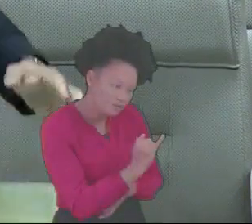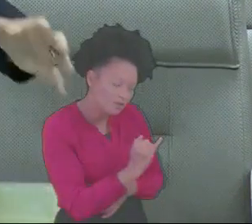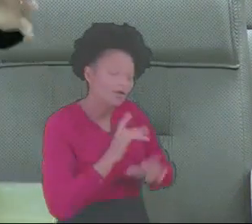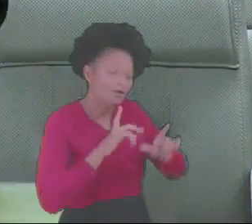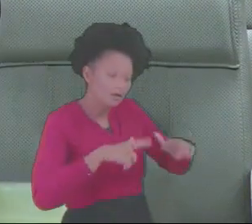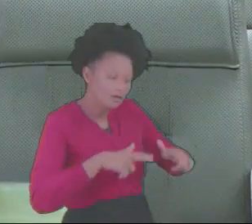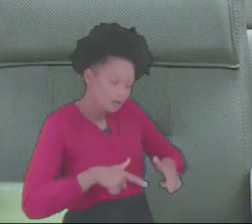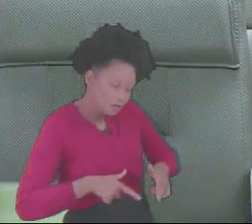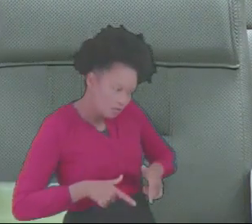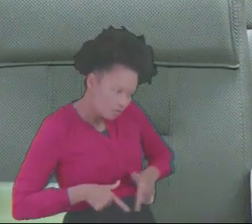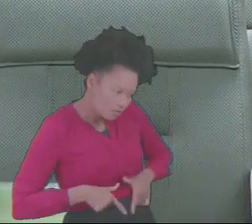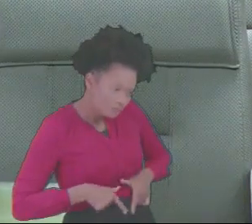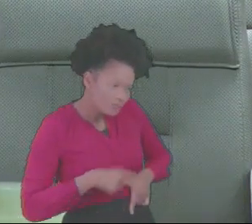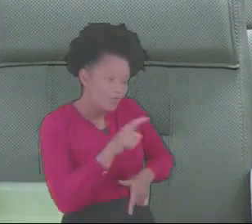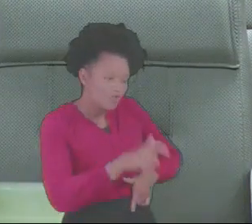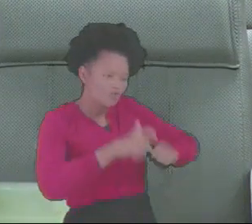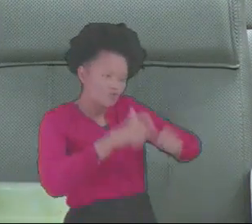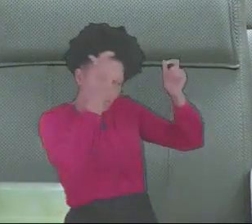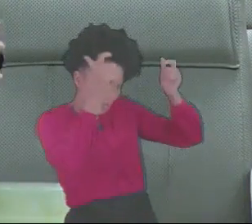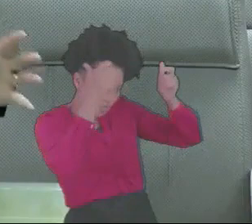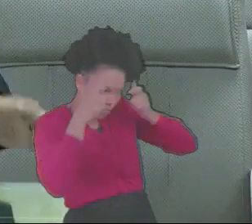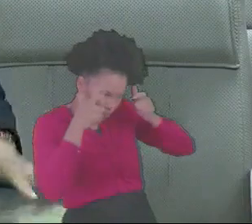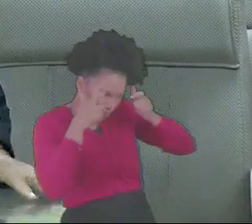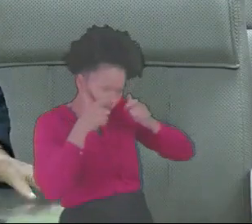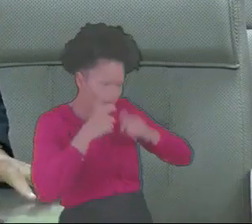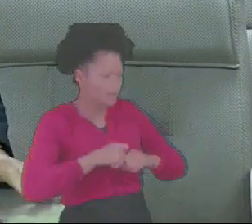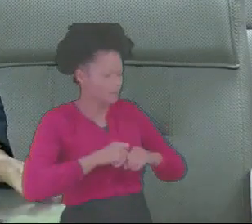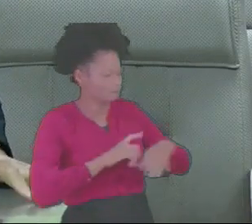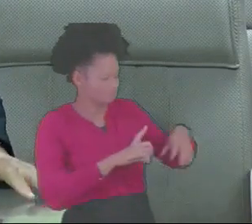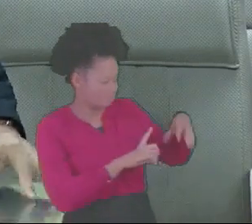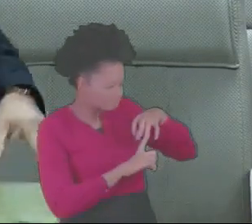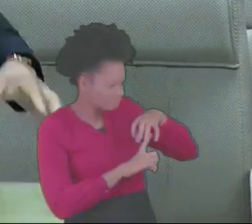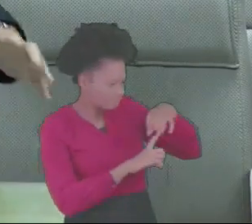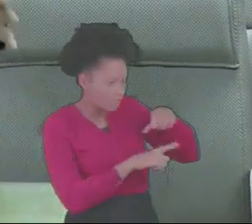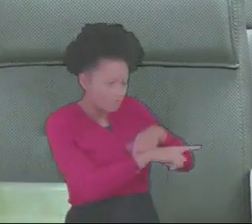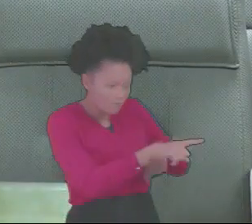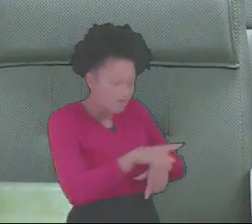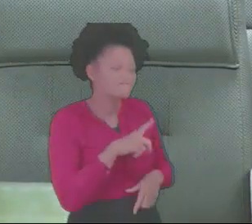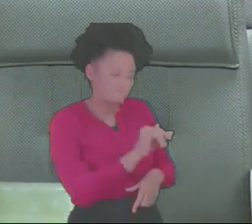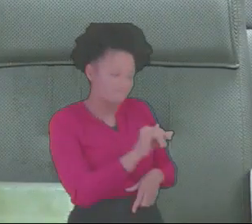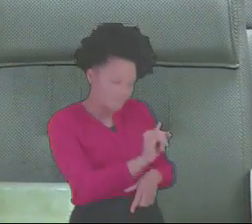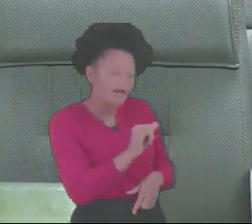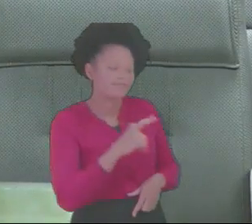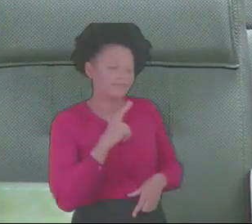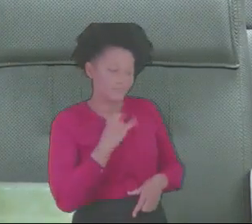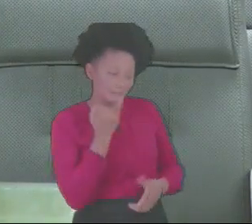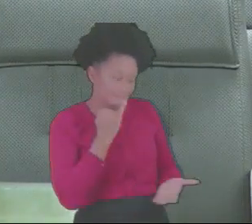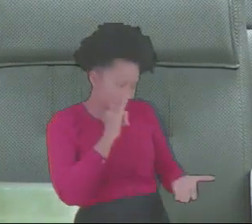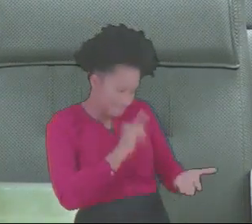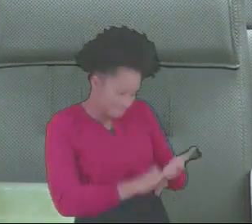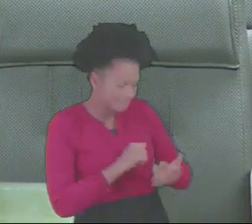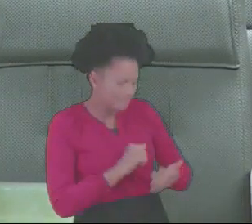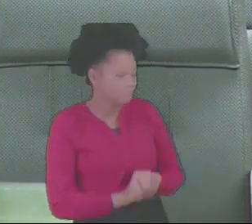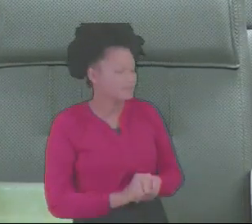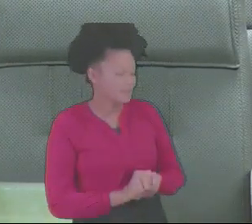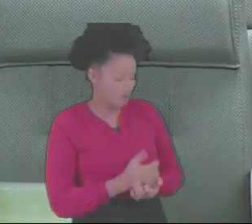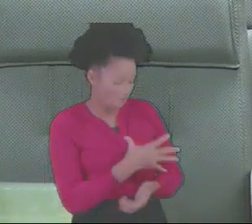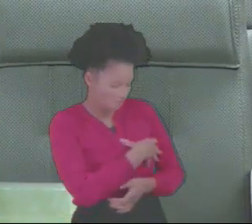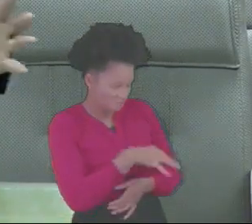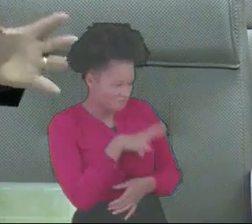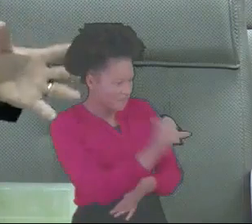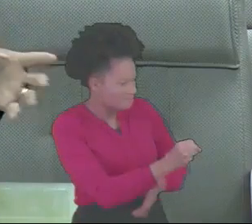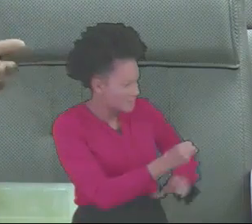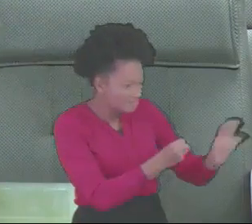e o rei que dominas sobre vocês vai cobrar impostos vai pegar os vossos filhos vai temos